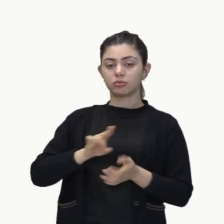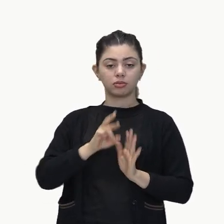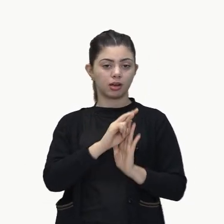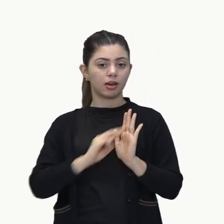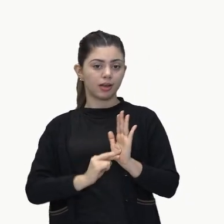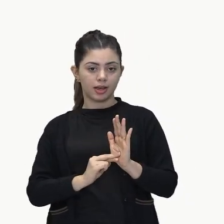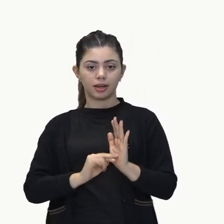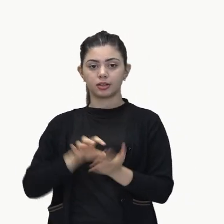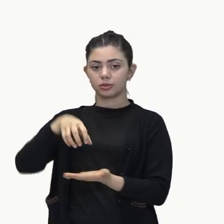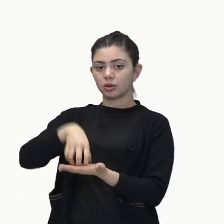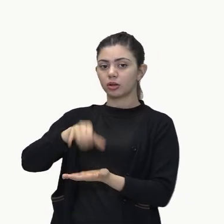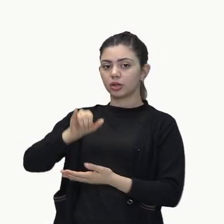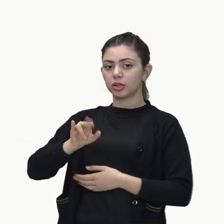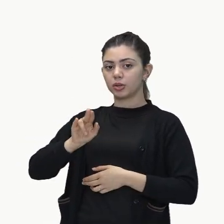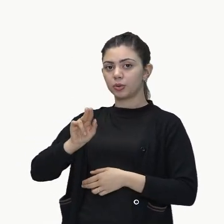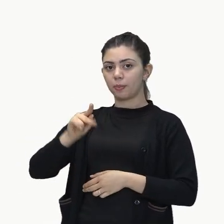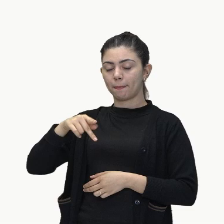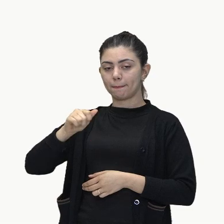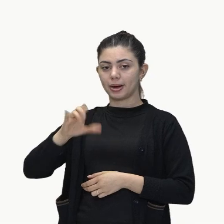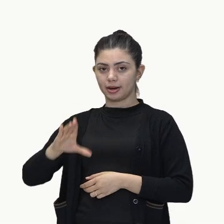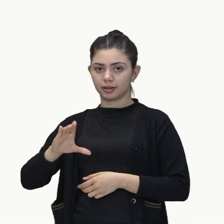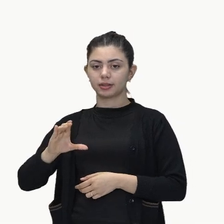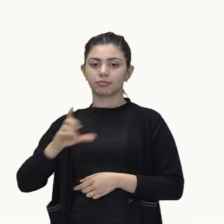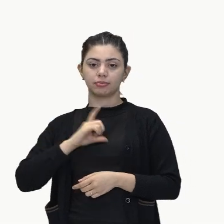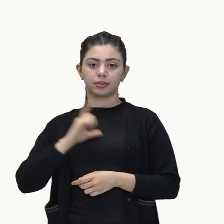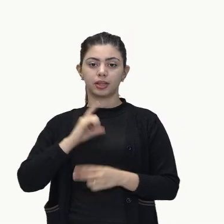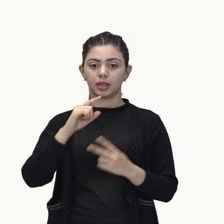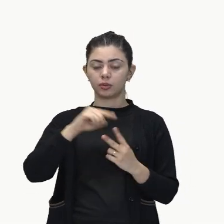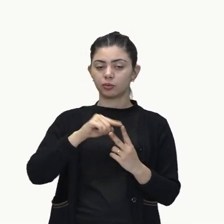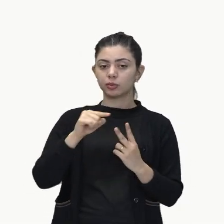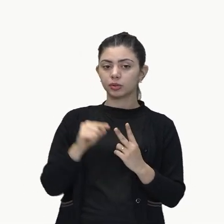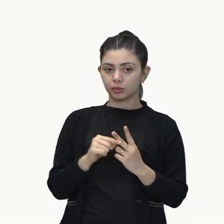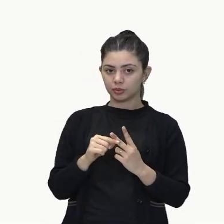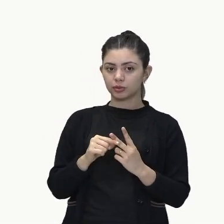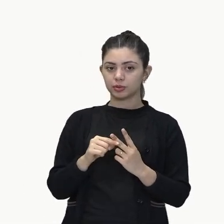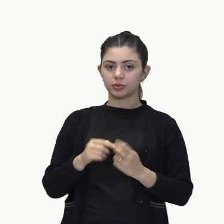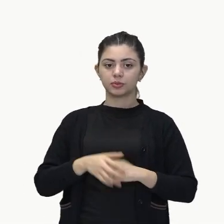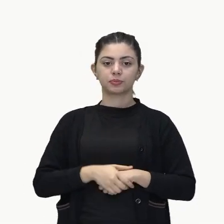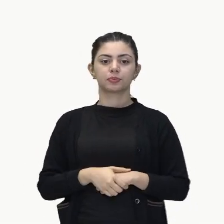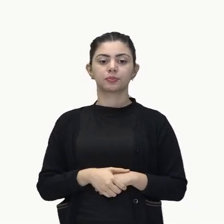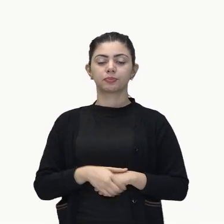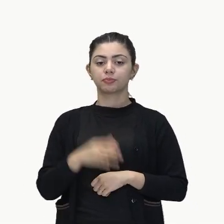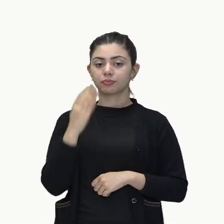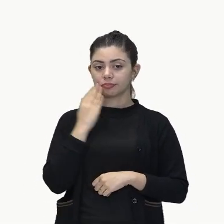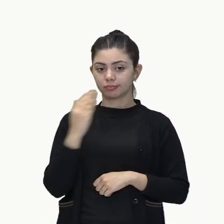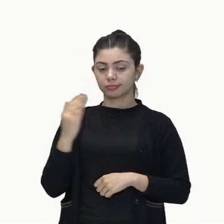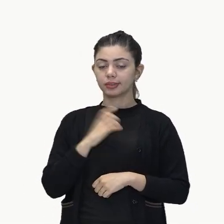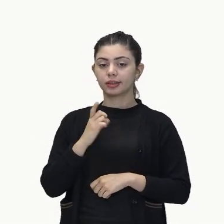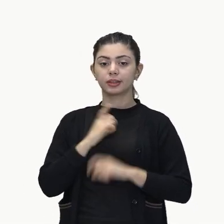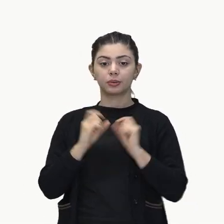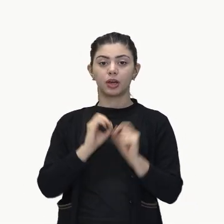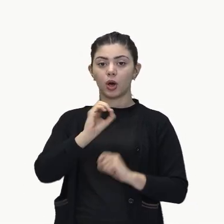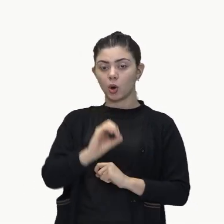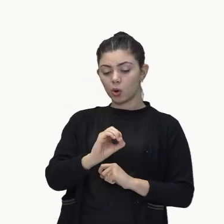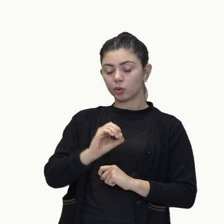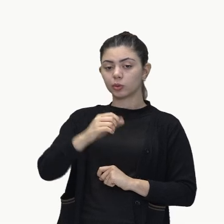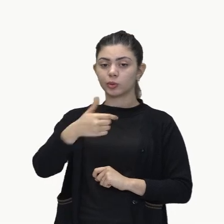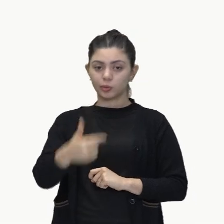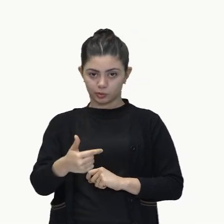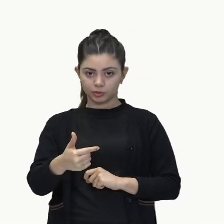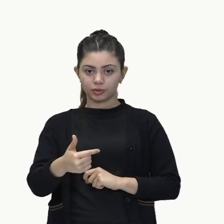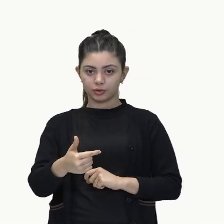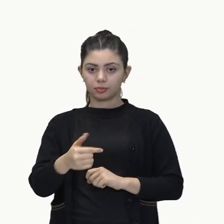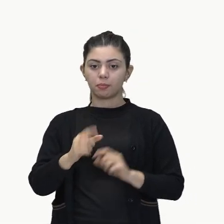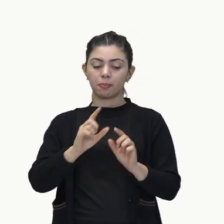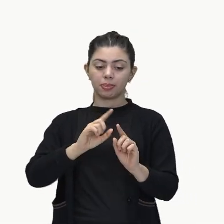IUPAC. Então, ela é dividida de duas maneiras. A parte antes do oxigênio, aí vai ter o oxigênio